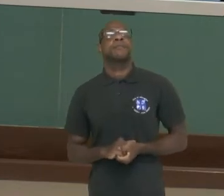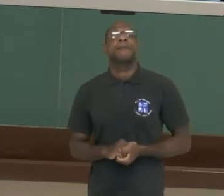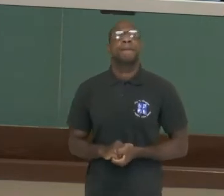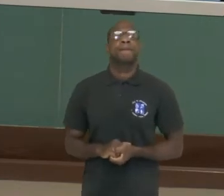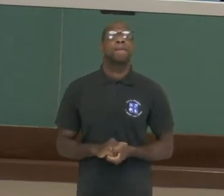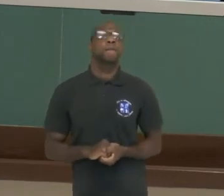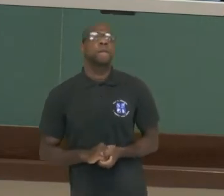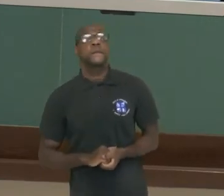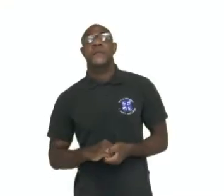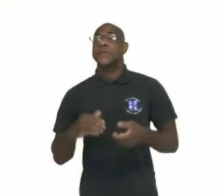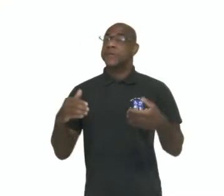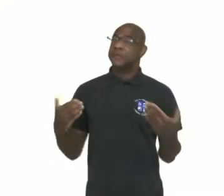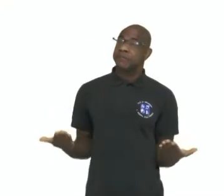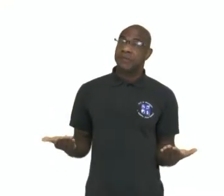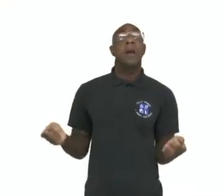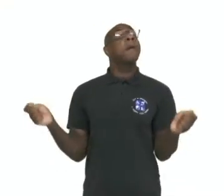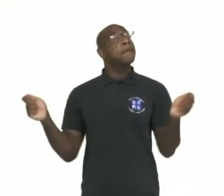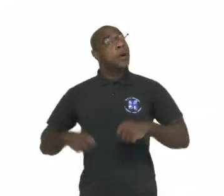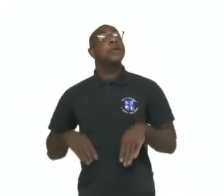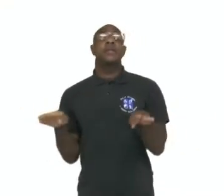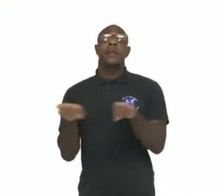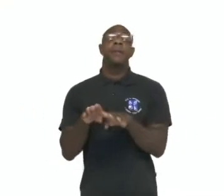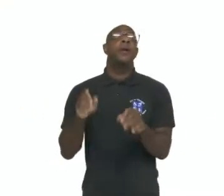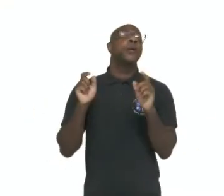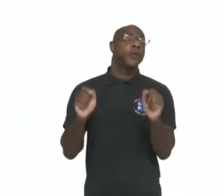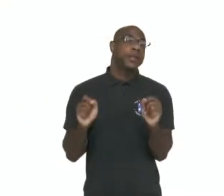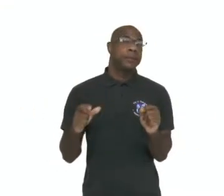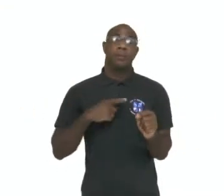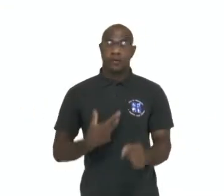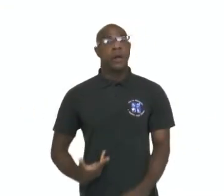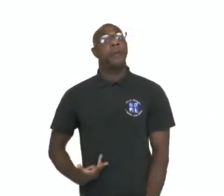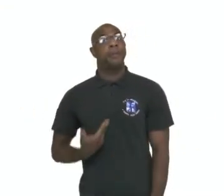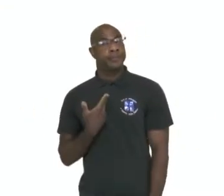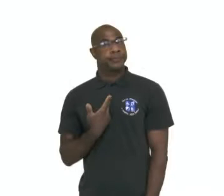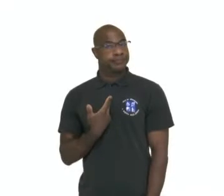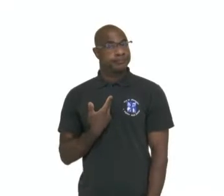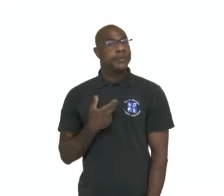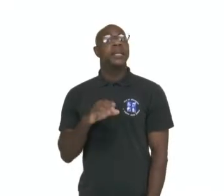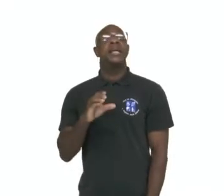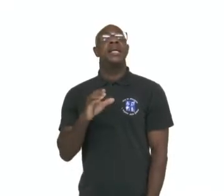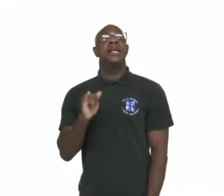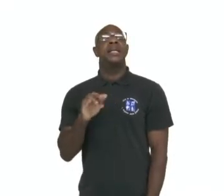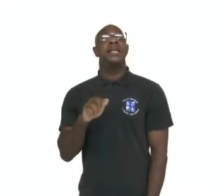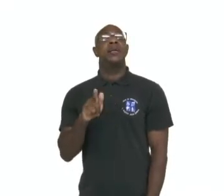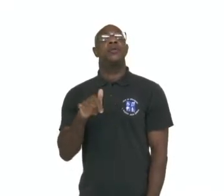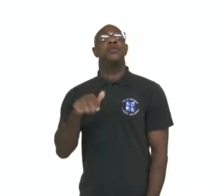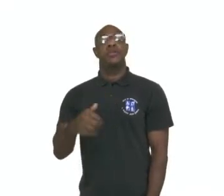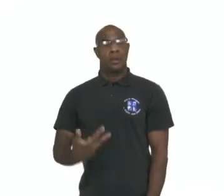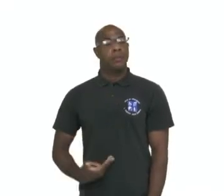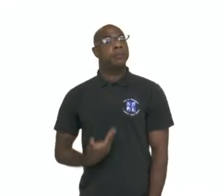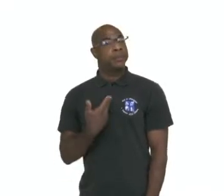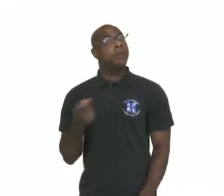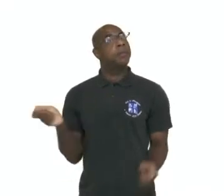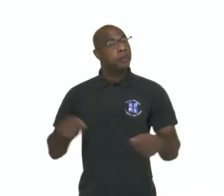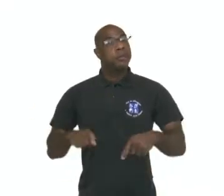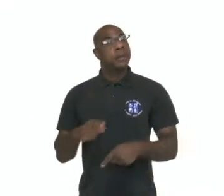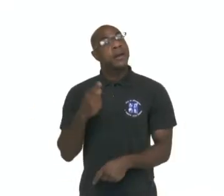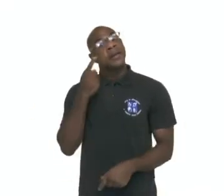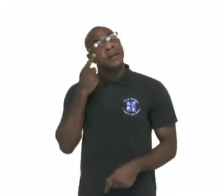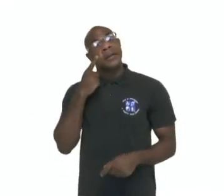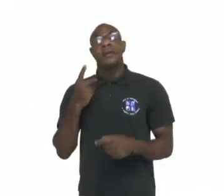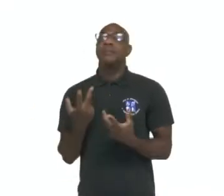né? Pode-se também recorrer a cirurgias na tentativa aí de melhorar